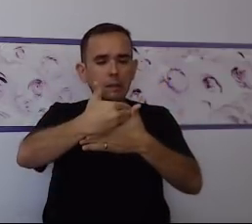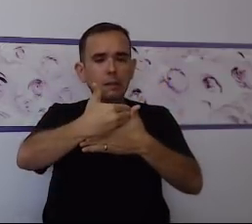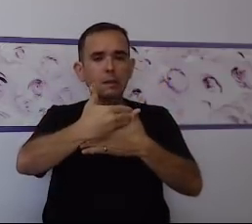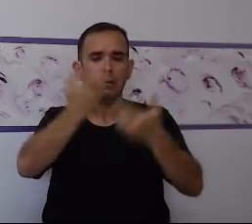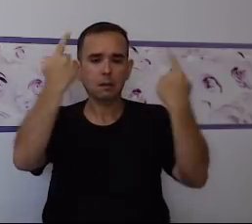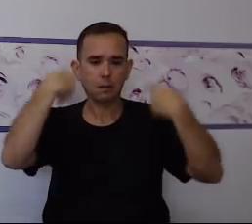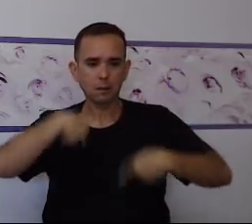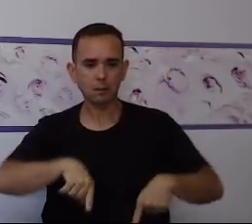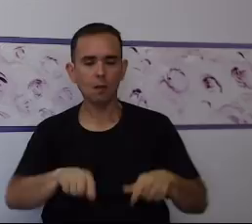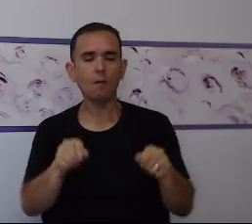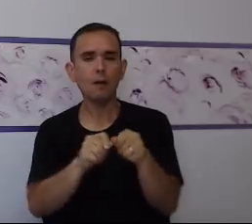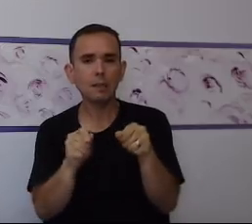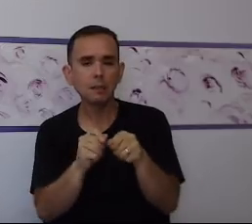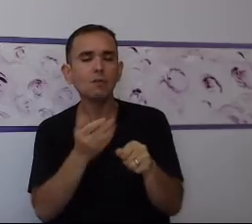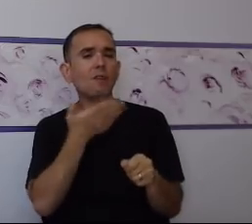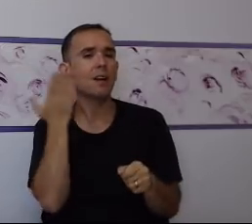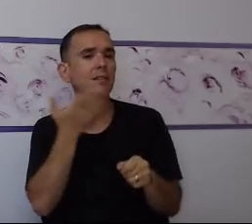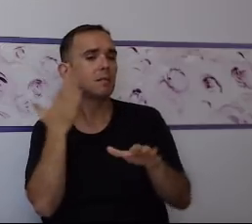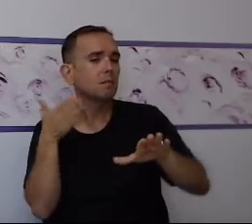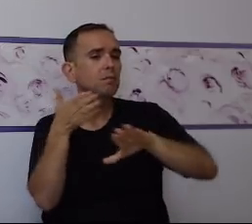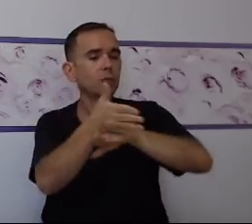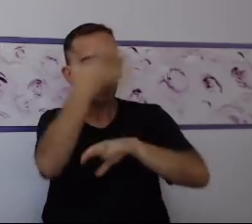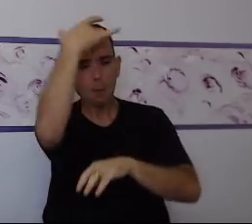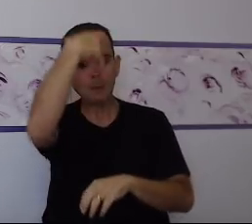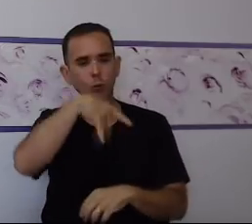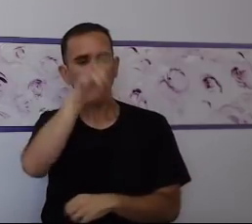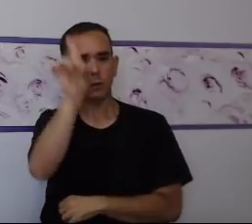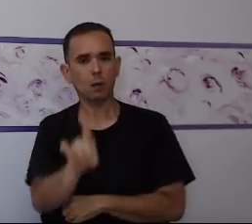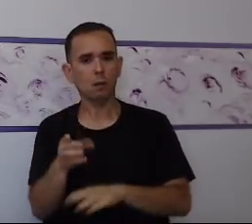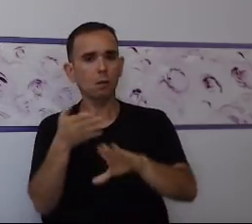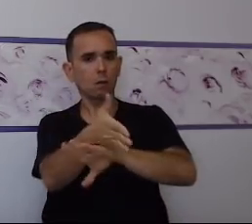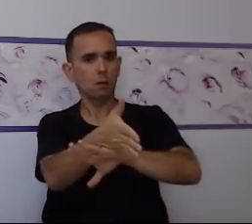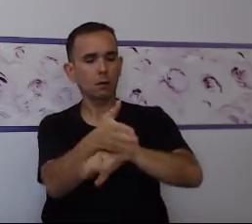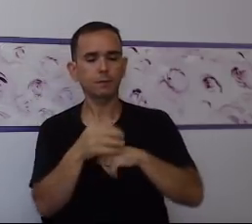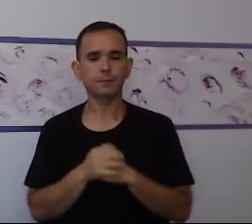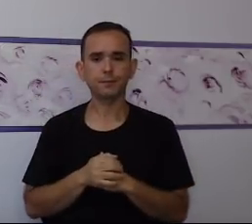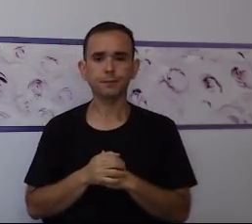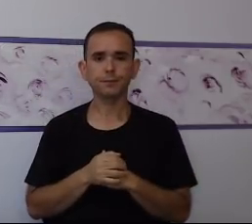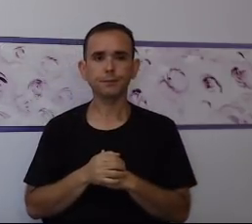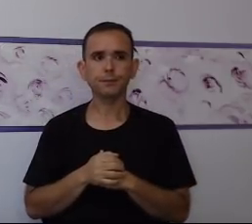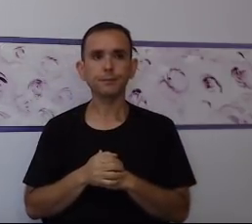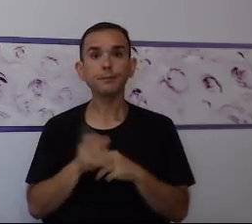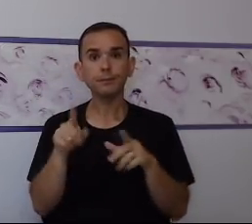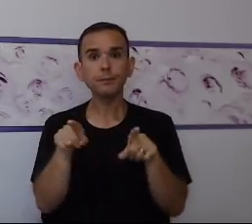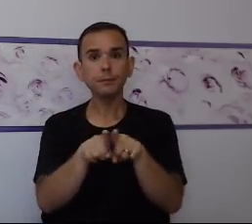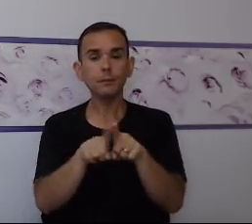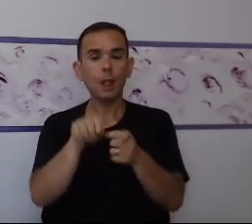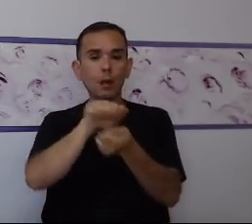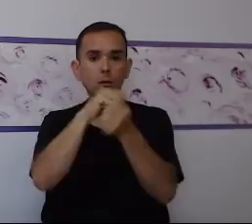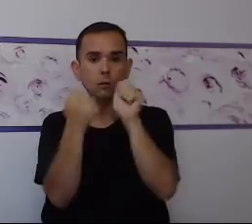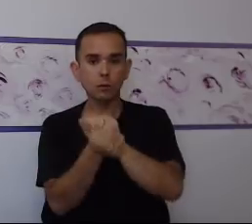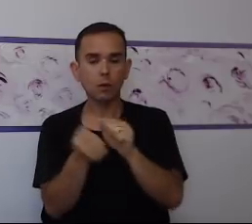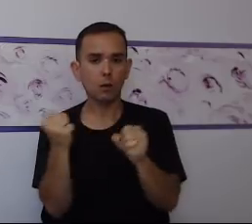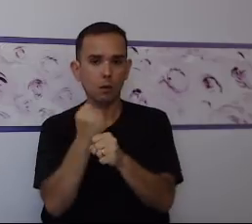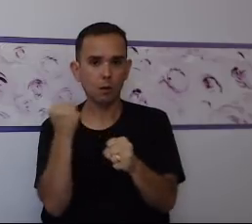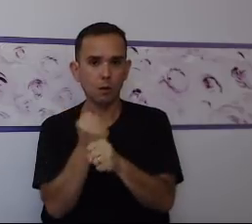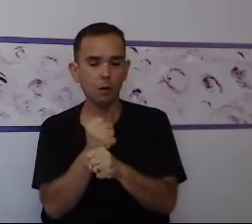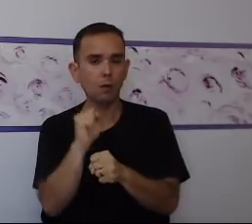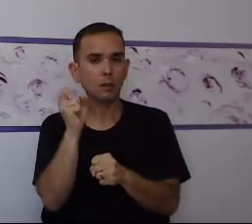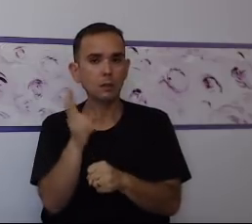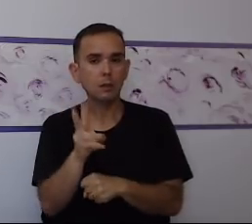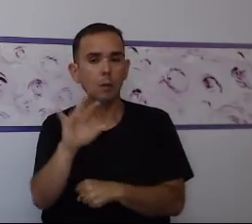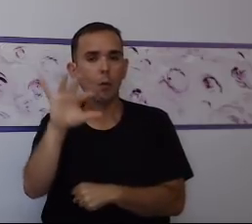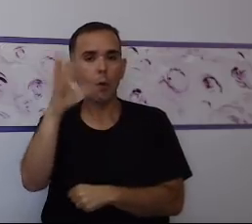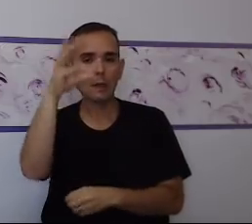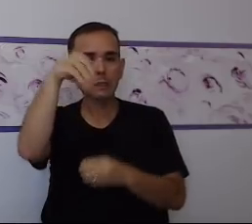físicas, facilitando a locomoção da pessoa com deficiência. As adaptações estruturais, elas acontecem